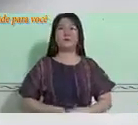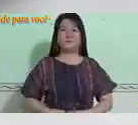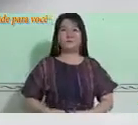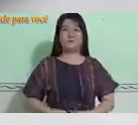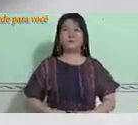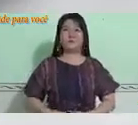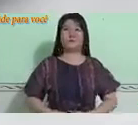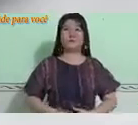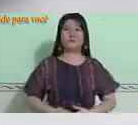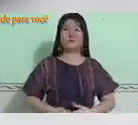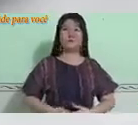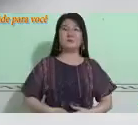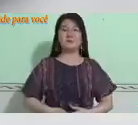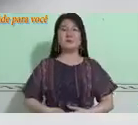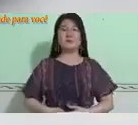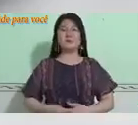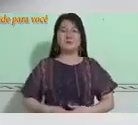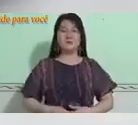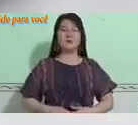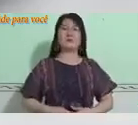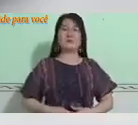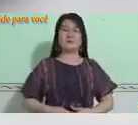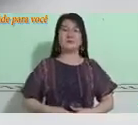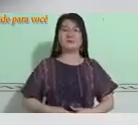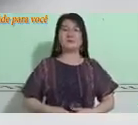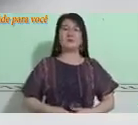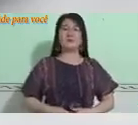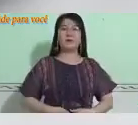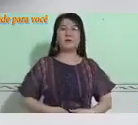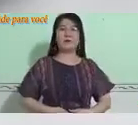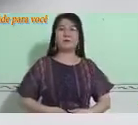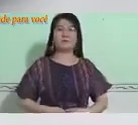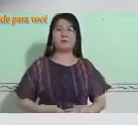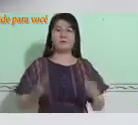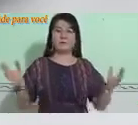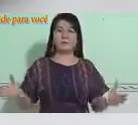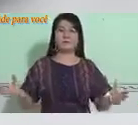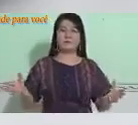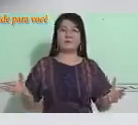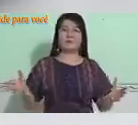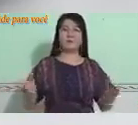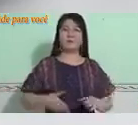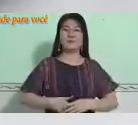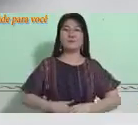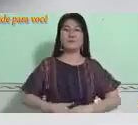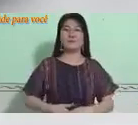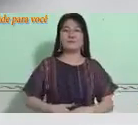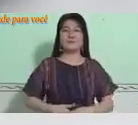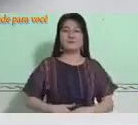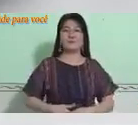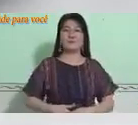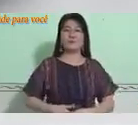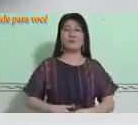na arte, uma infecção ou inflamação de nervos da face, como também após uma cirurgia dentária,